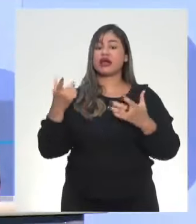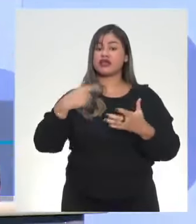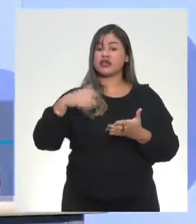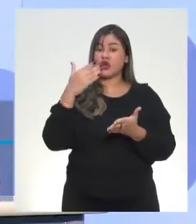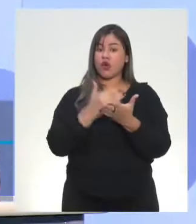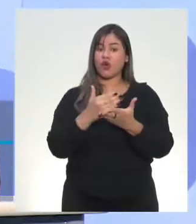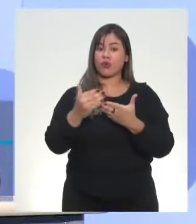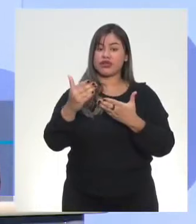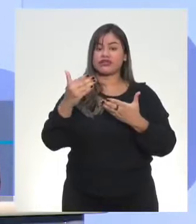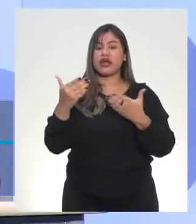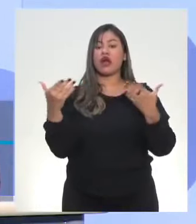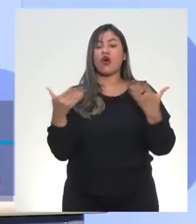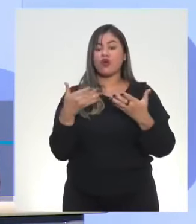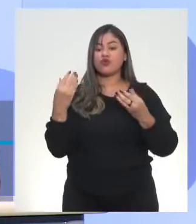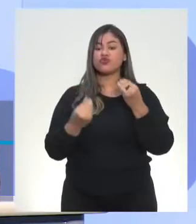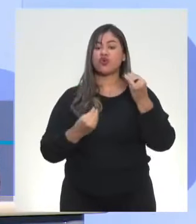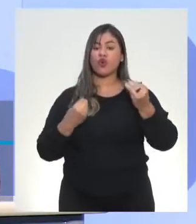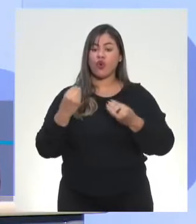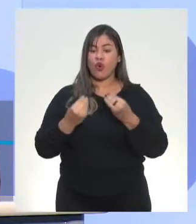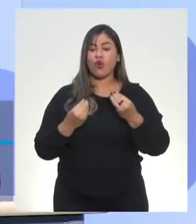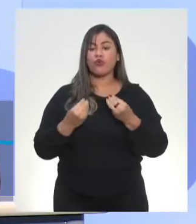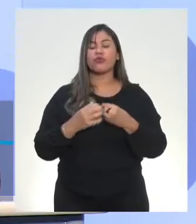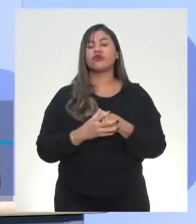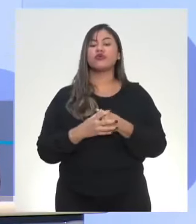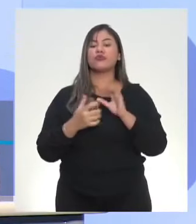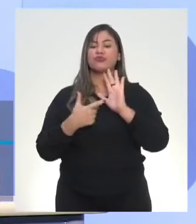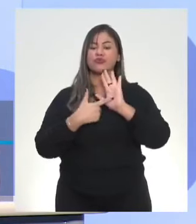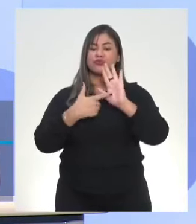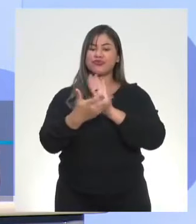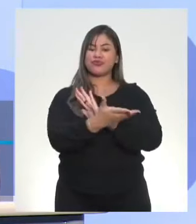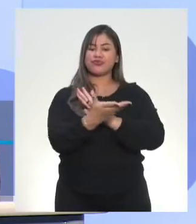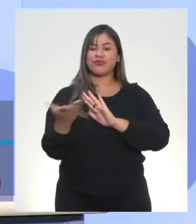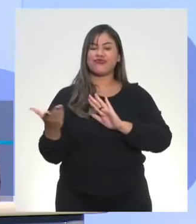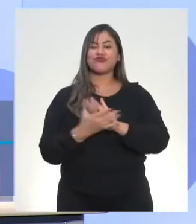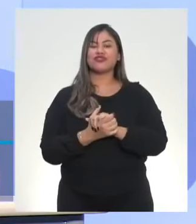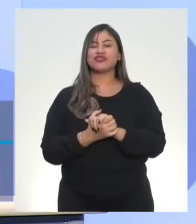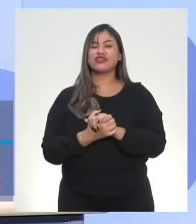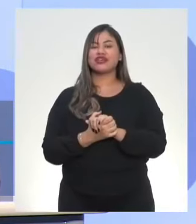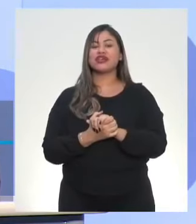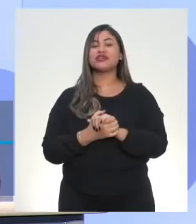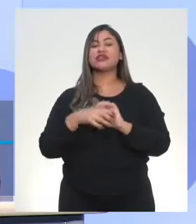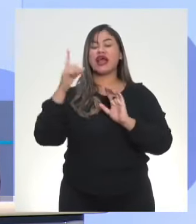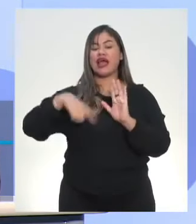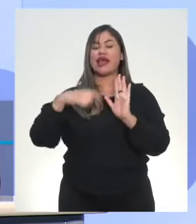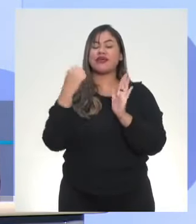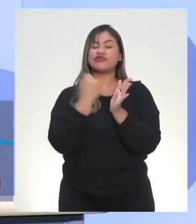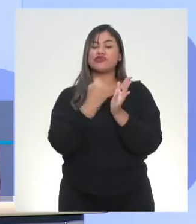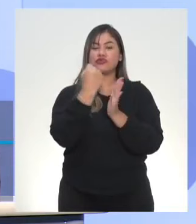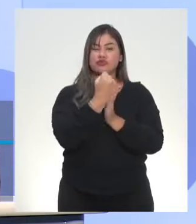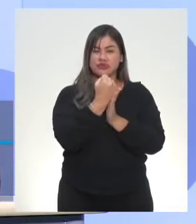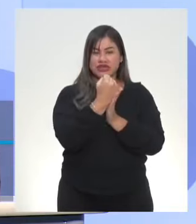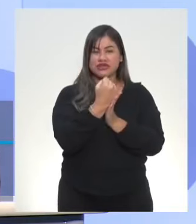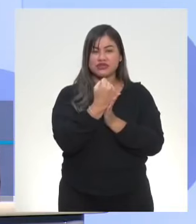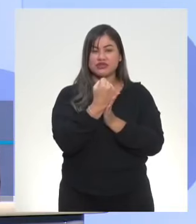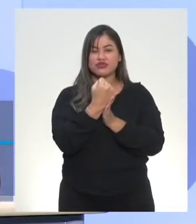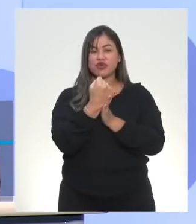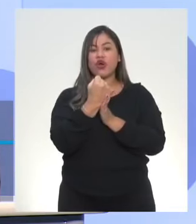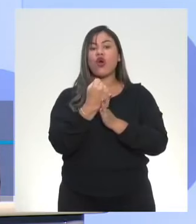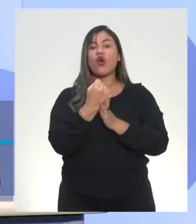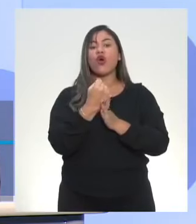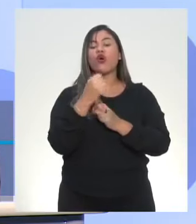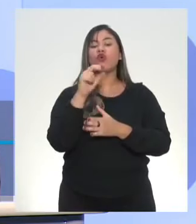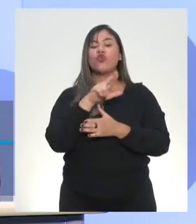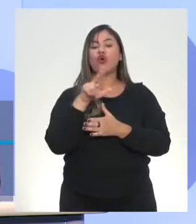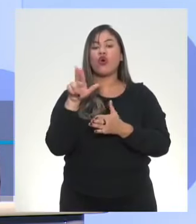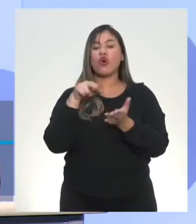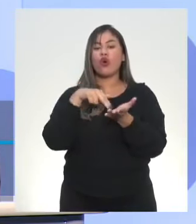começar o nosso trabalho de hoje, eu vou apresentar para vocês um excerto de um documento histórico que é a Magna